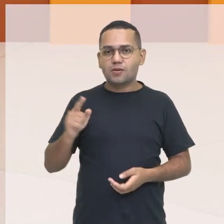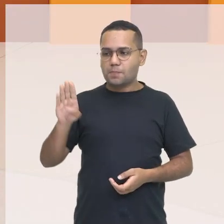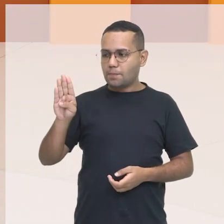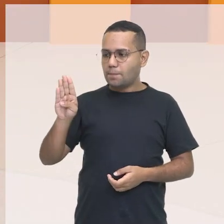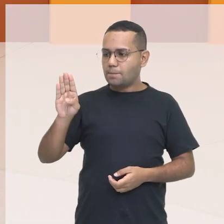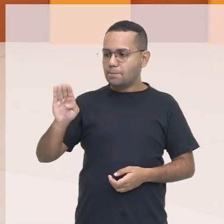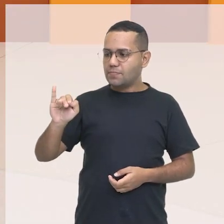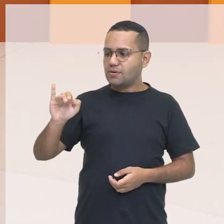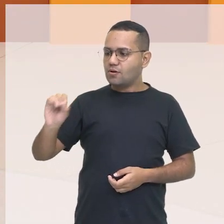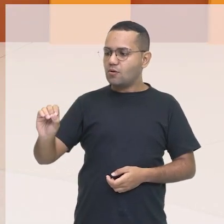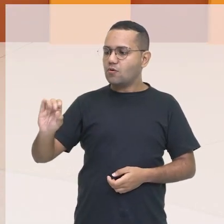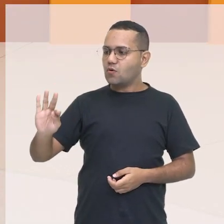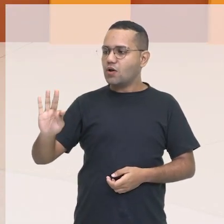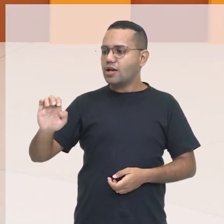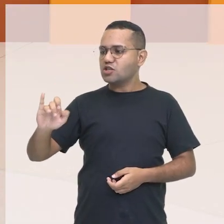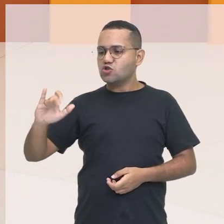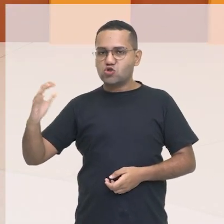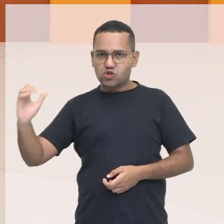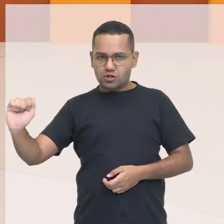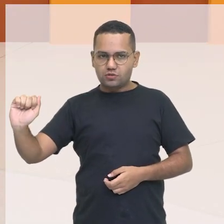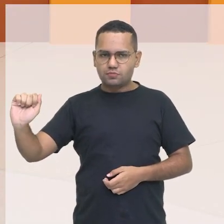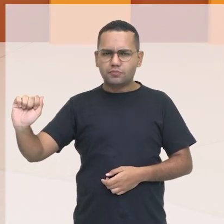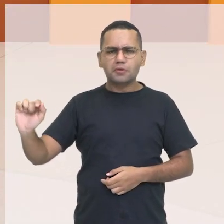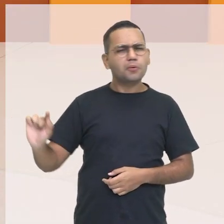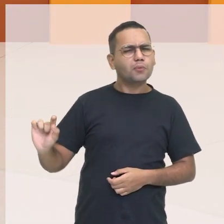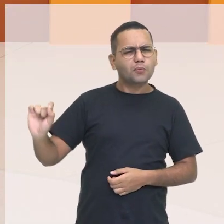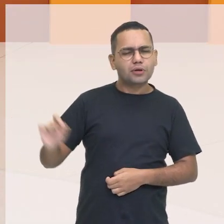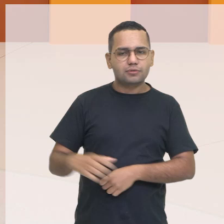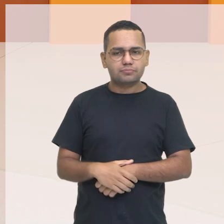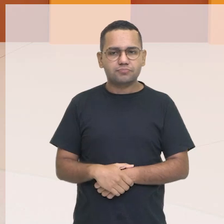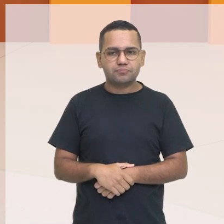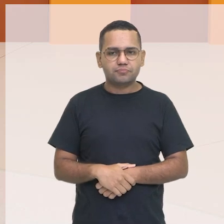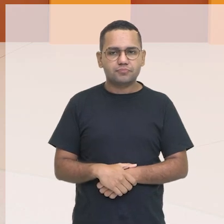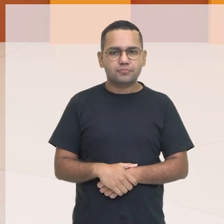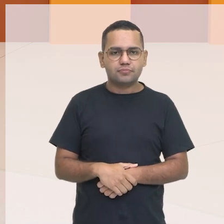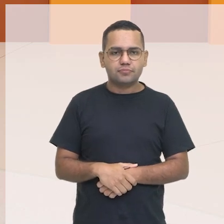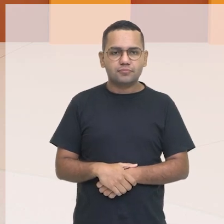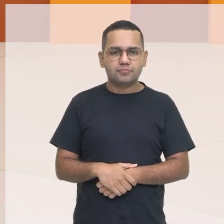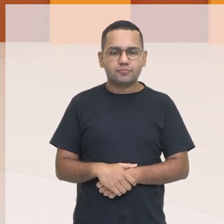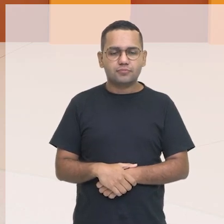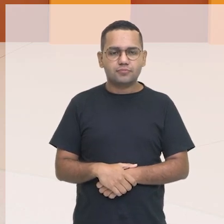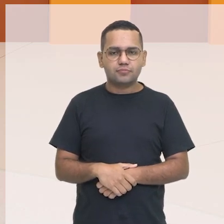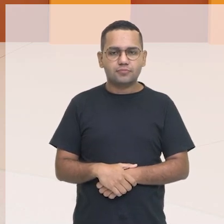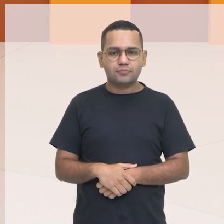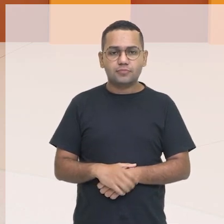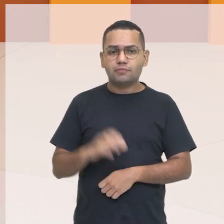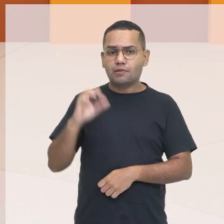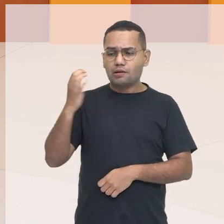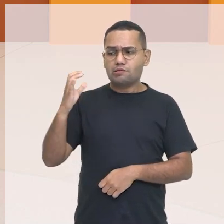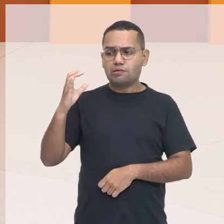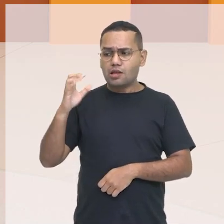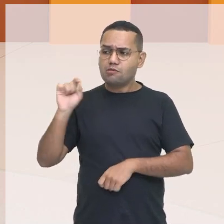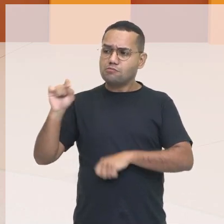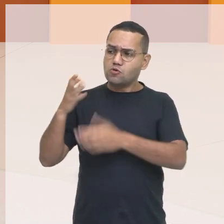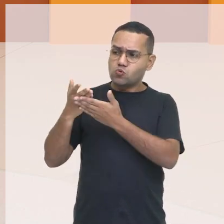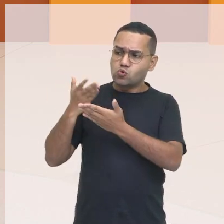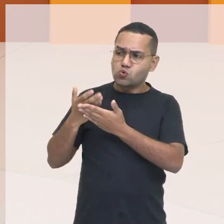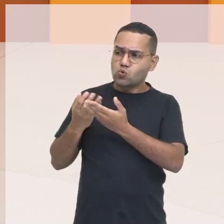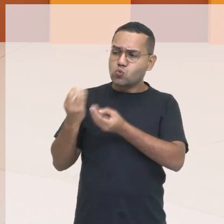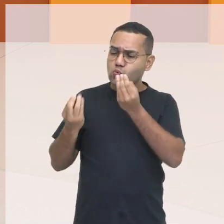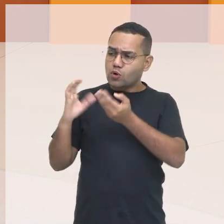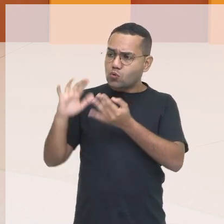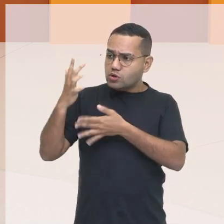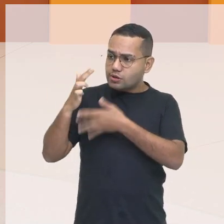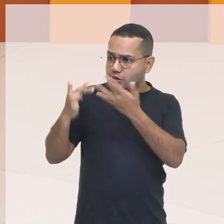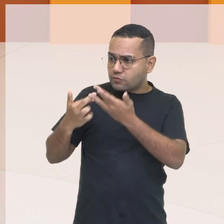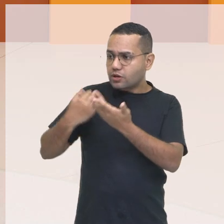A bioética, então, ela vai ser uma ciência, né? Ela é uma ciência que estuda a vida e